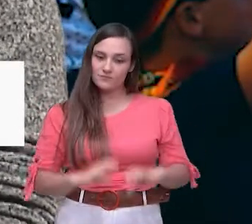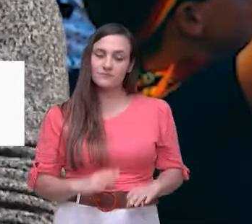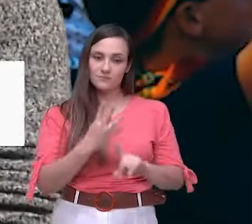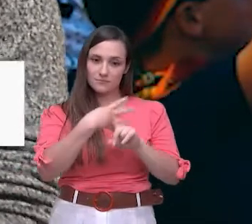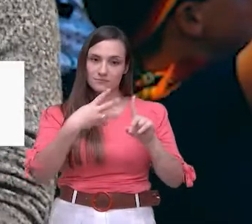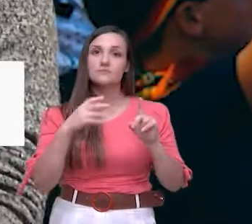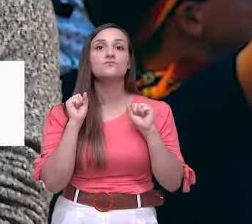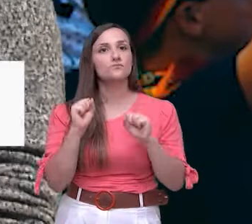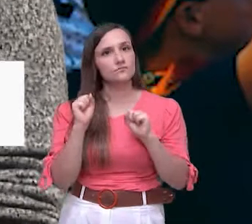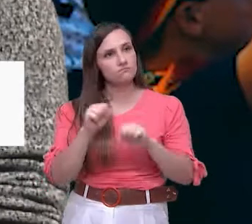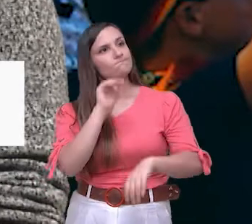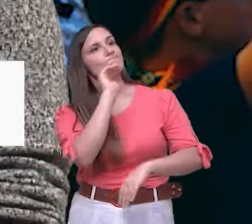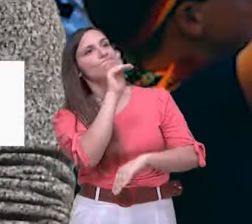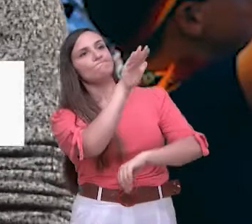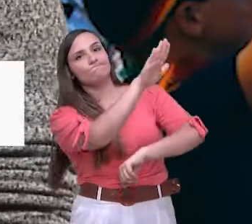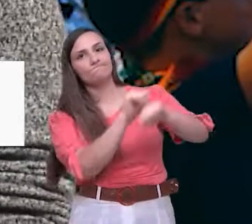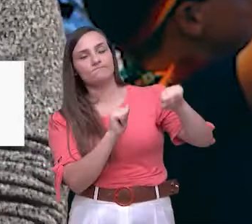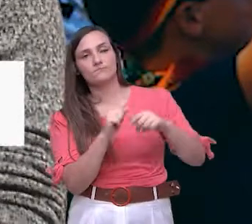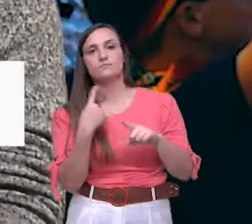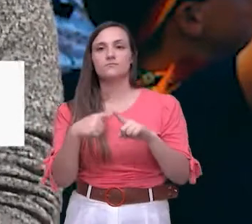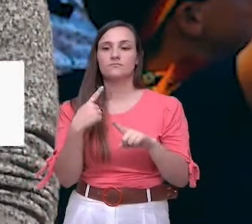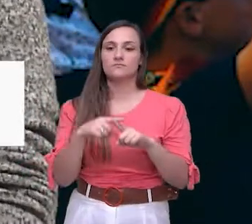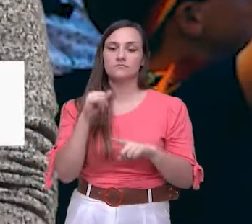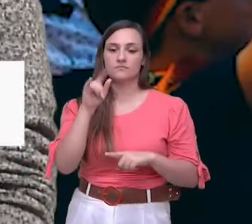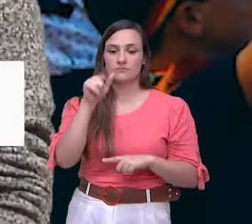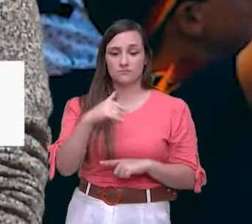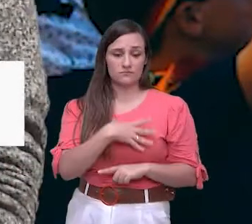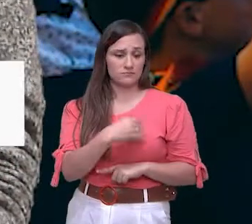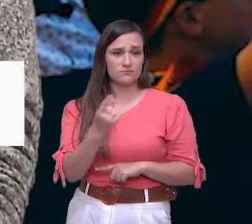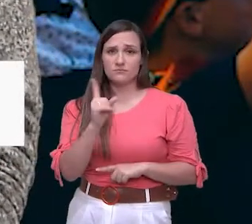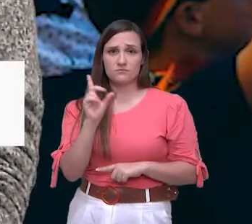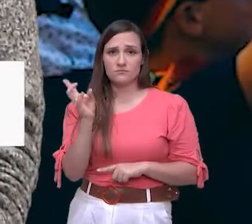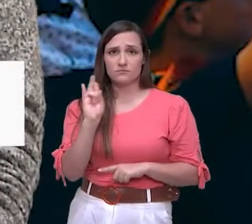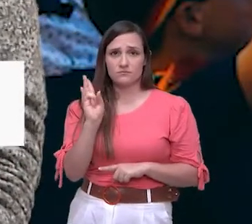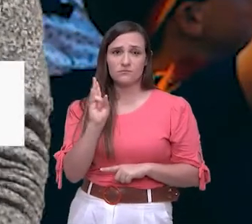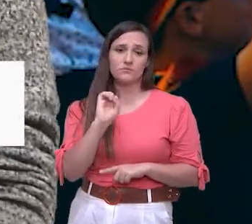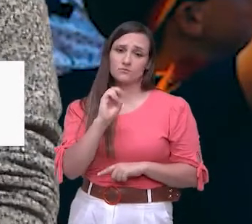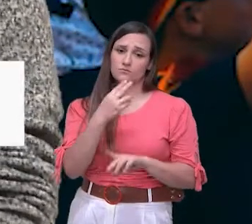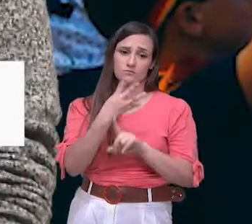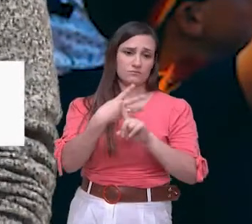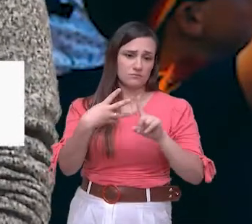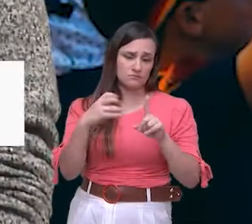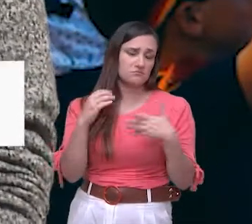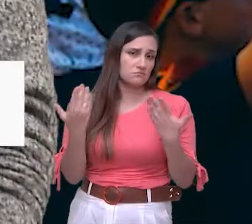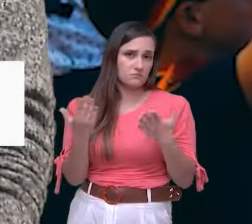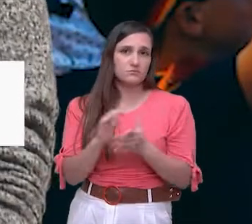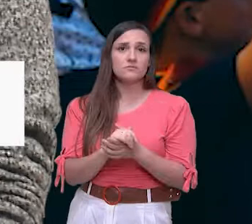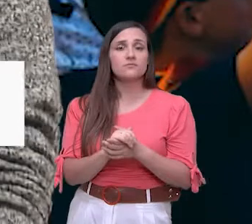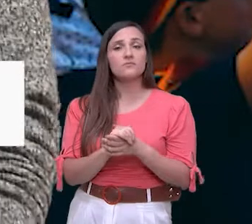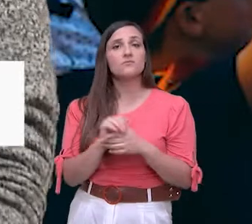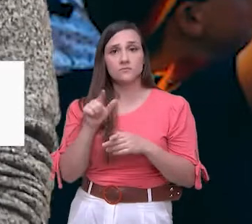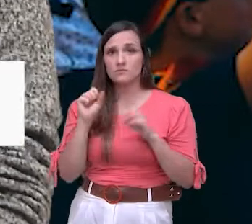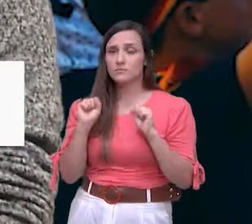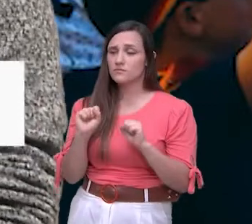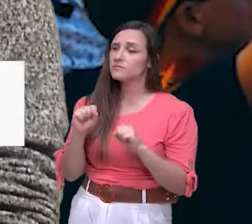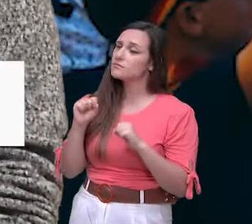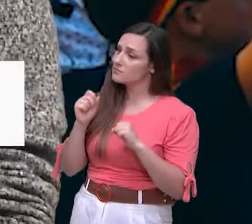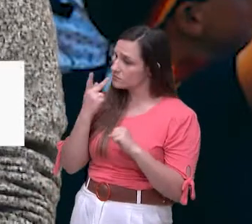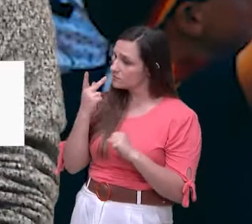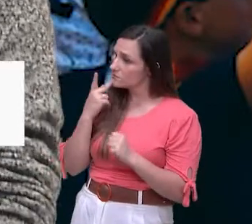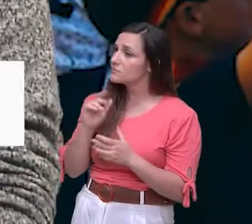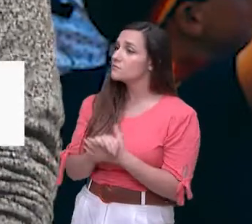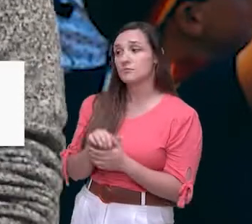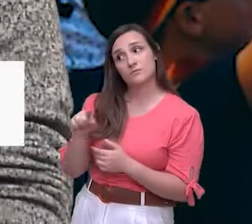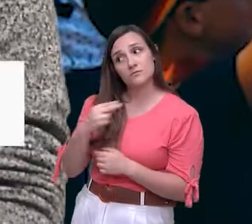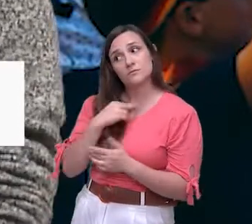que é que os seus filhos podem recorrer Porque mesmo que sofre não seja LGBT é importante que você Ensine que ele não